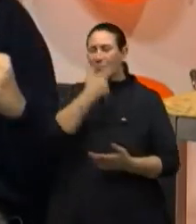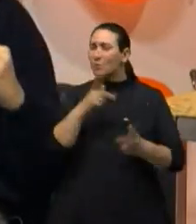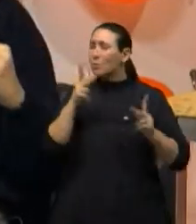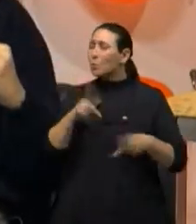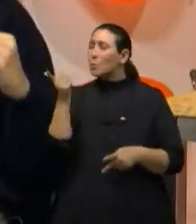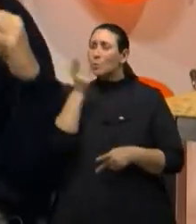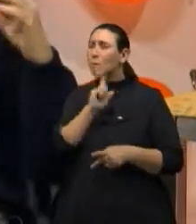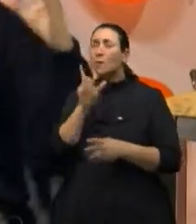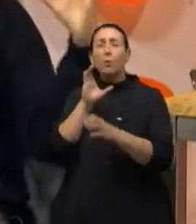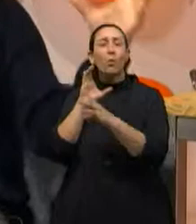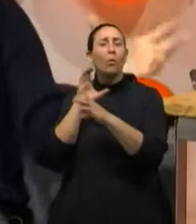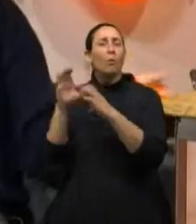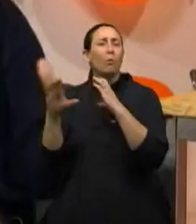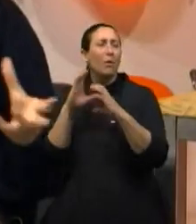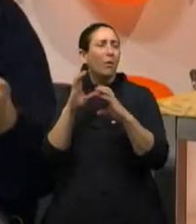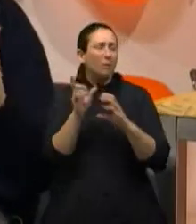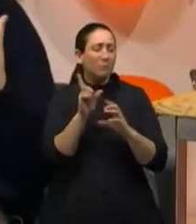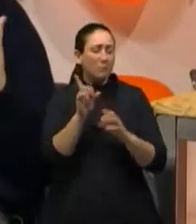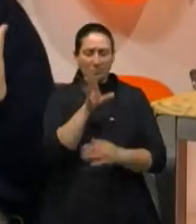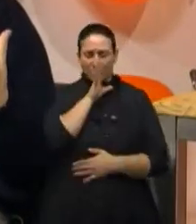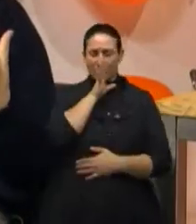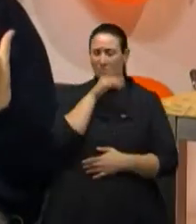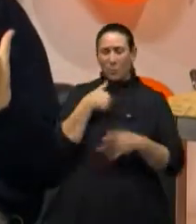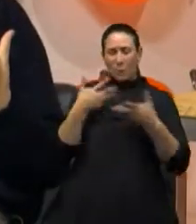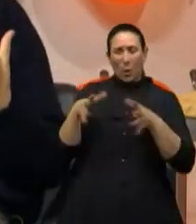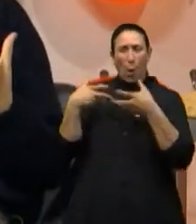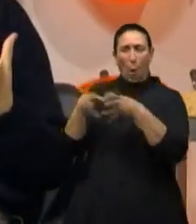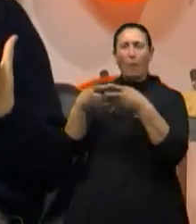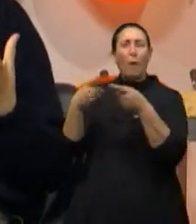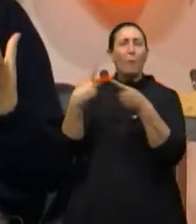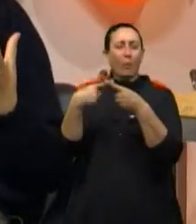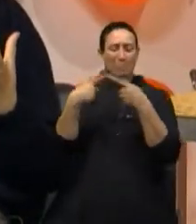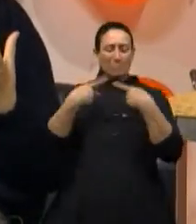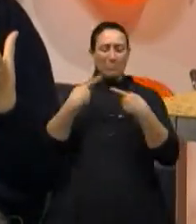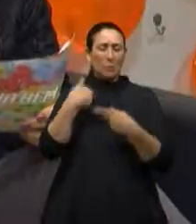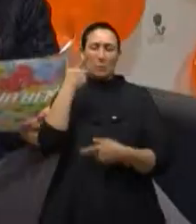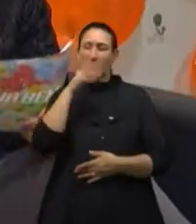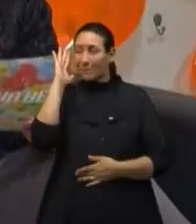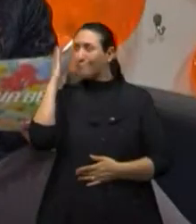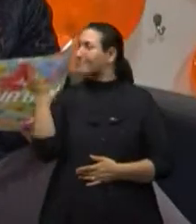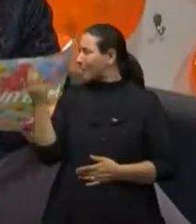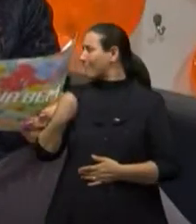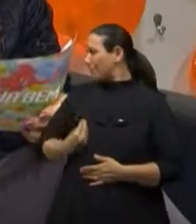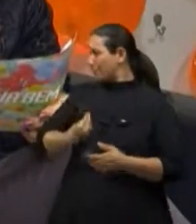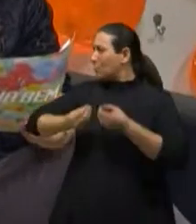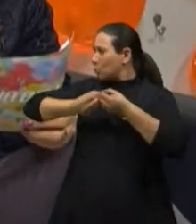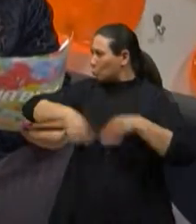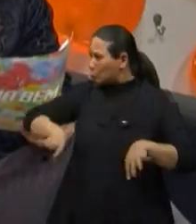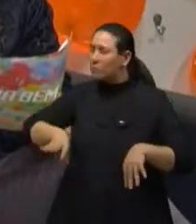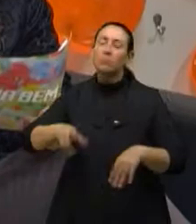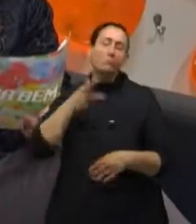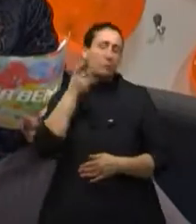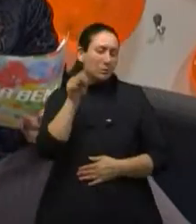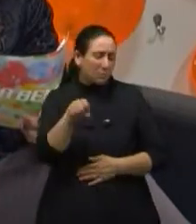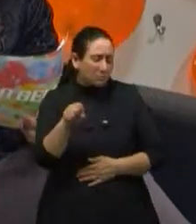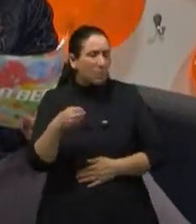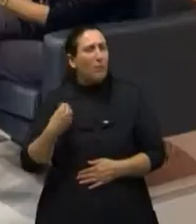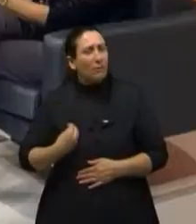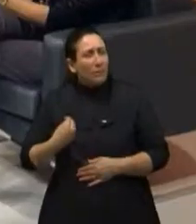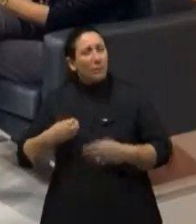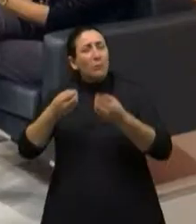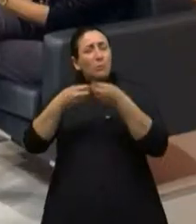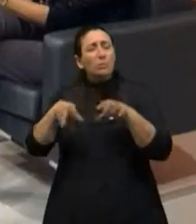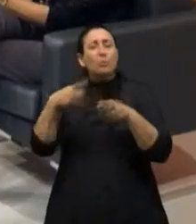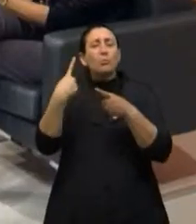se comunicar não quer mais conviver com as pessoas queridas ou seja toda a vida dela fica prejudicada toda e a depressão vem